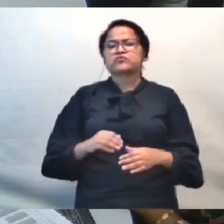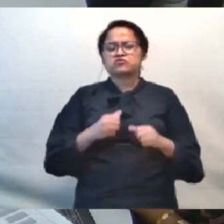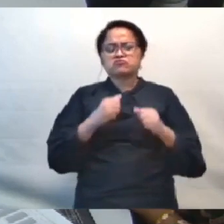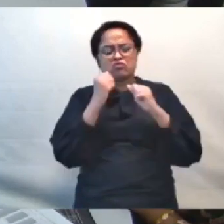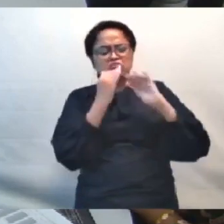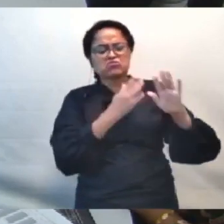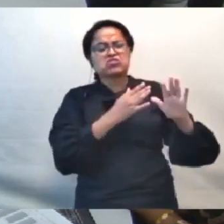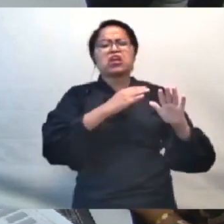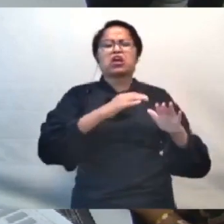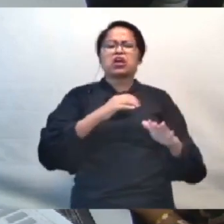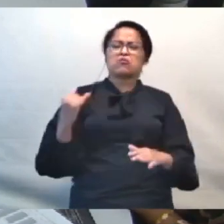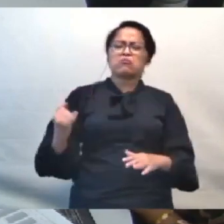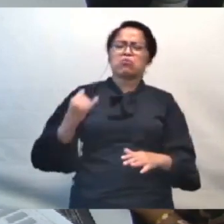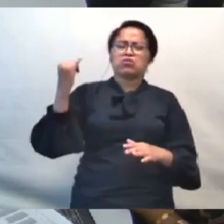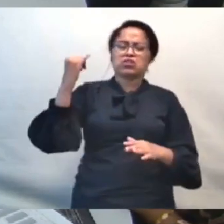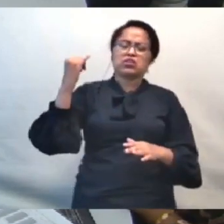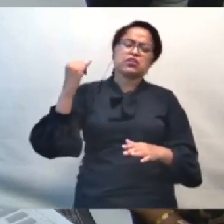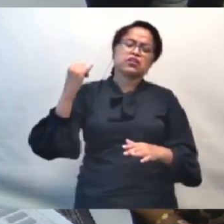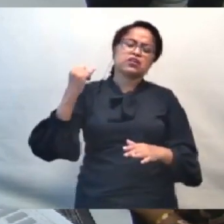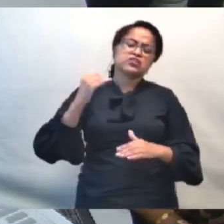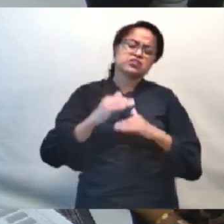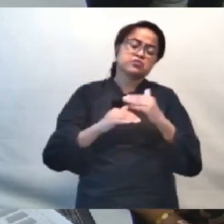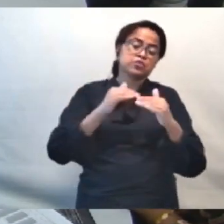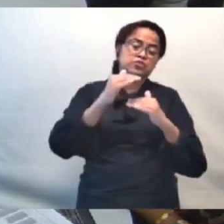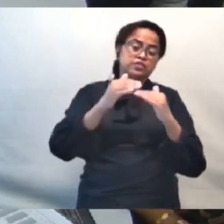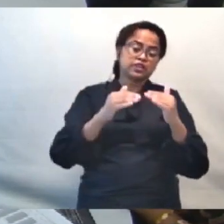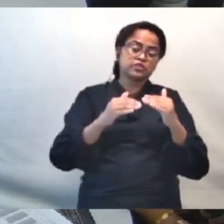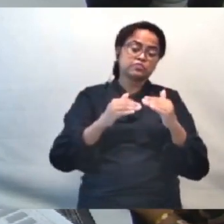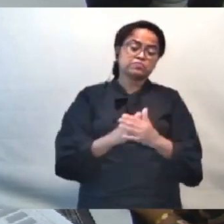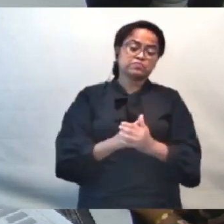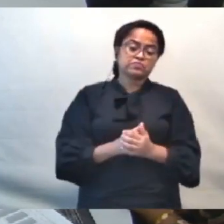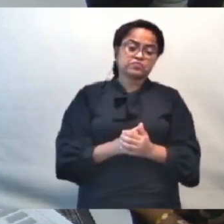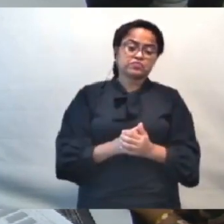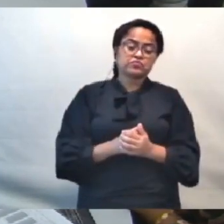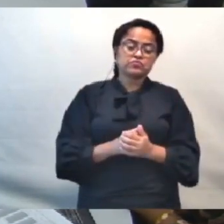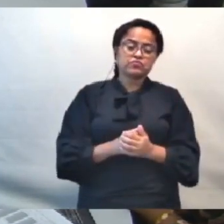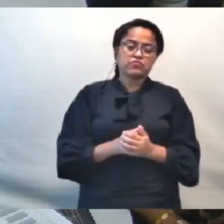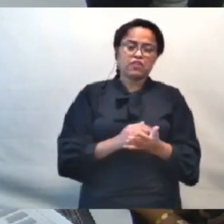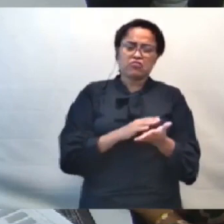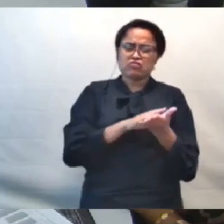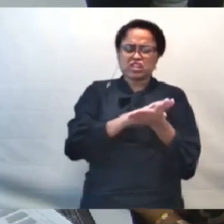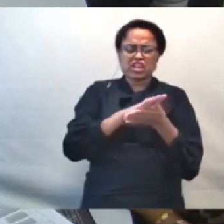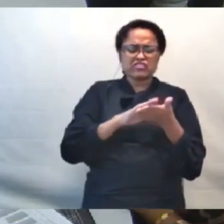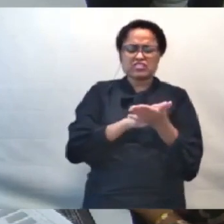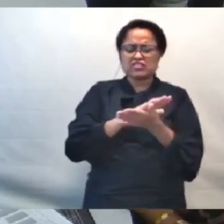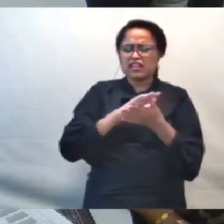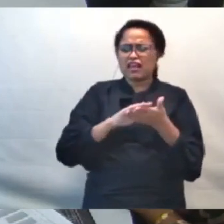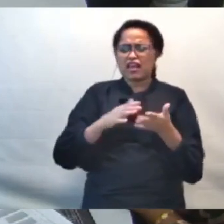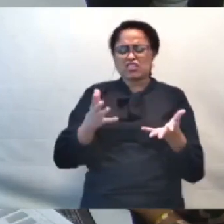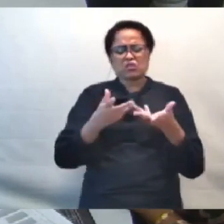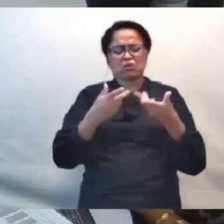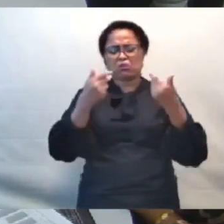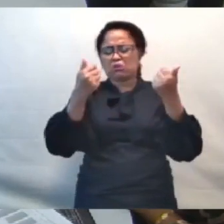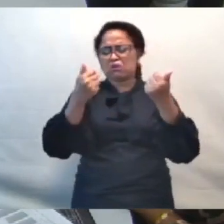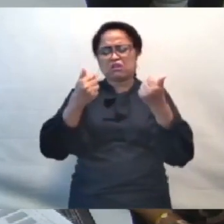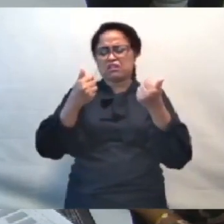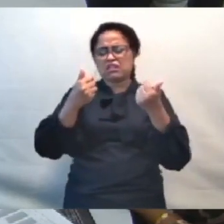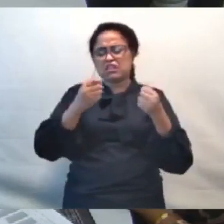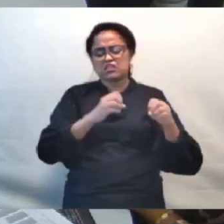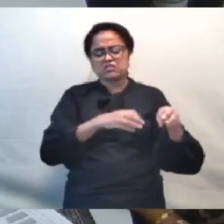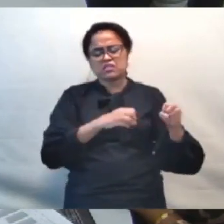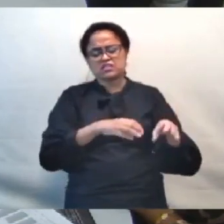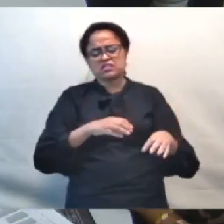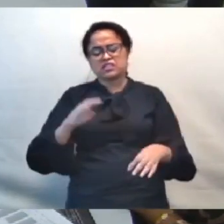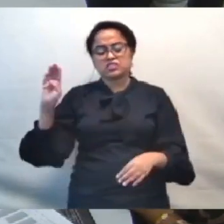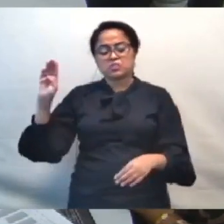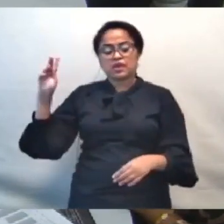enfim, não dizem nada correlação à qualidade do ensino da cidade. A outra coisa é em